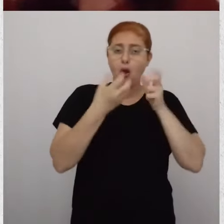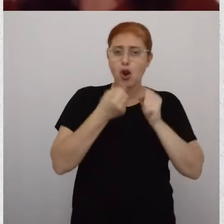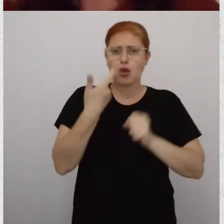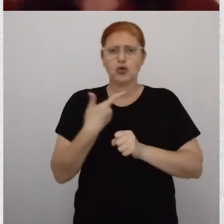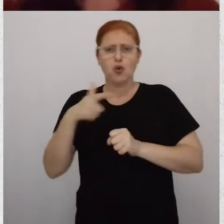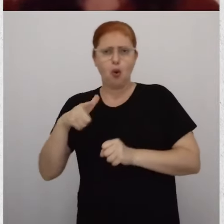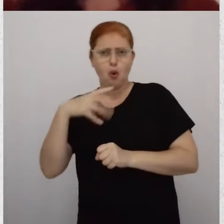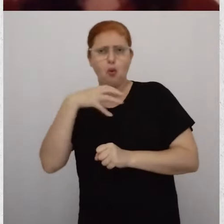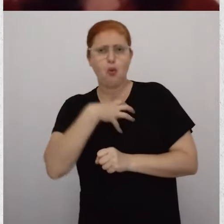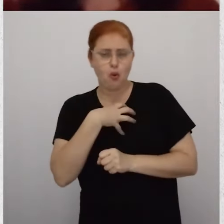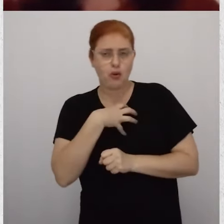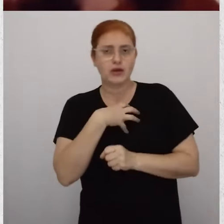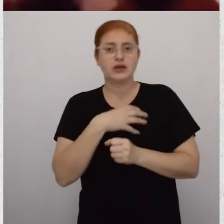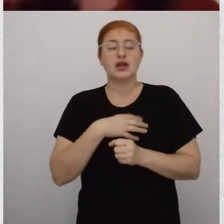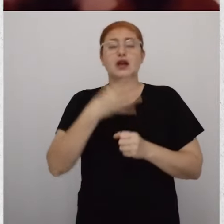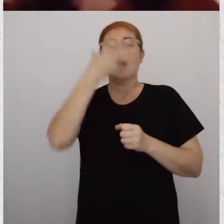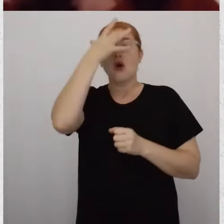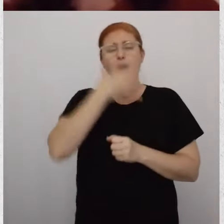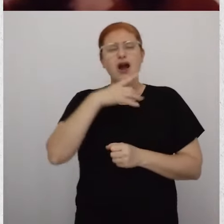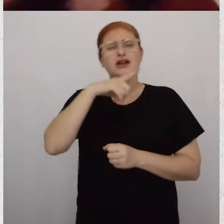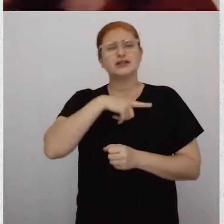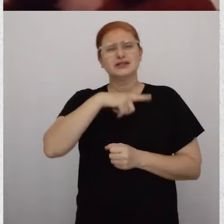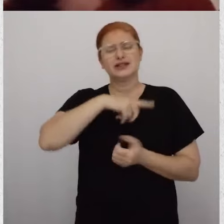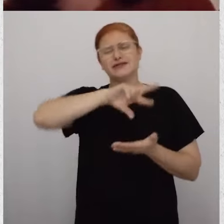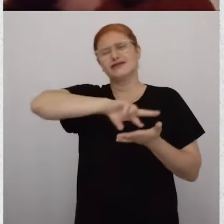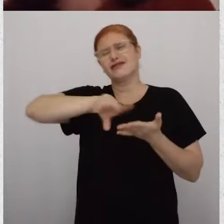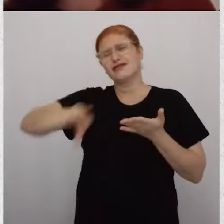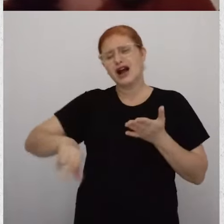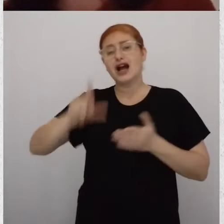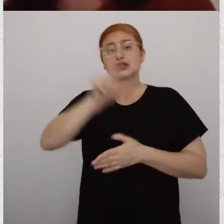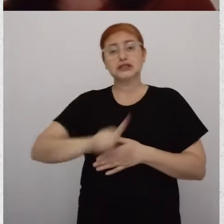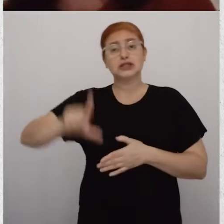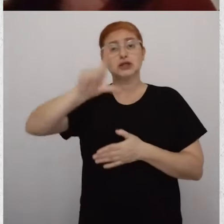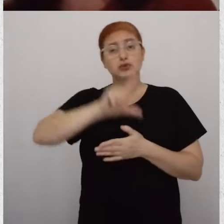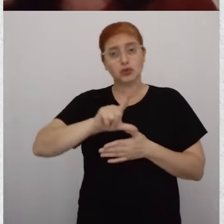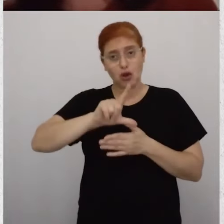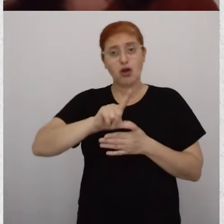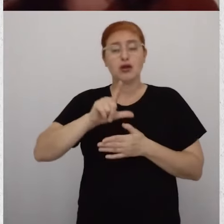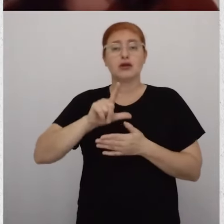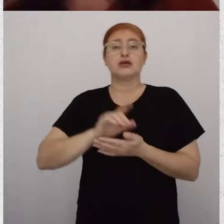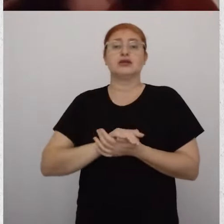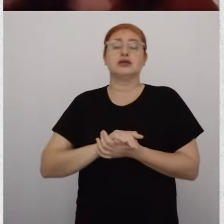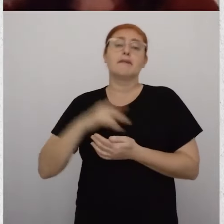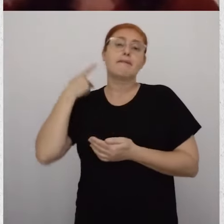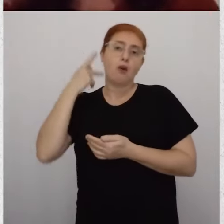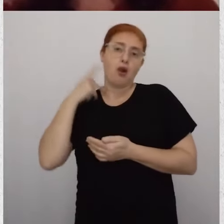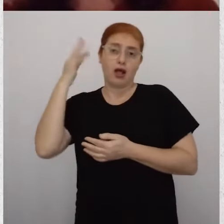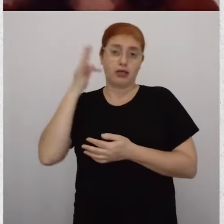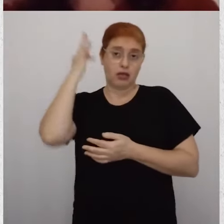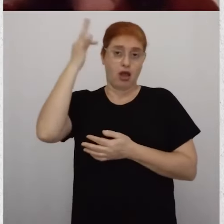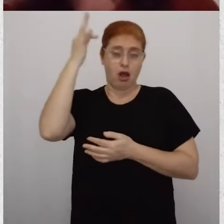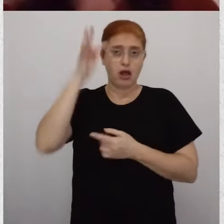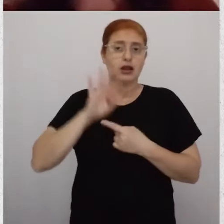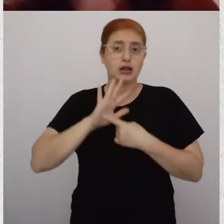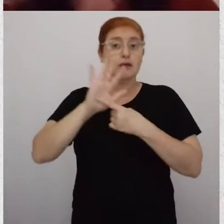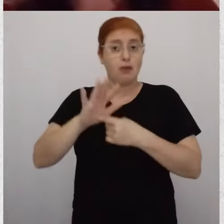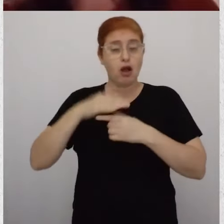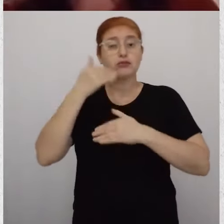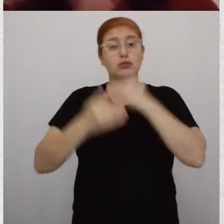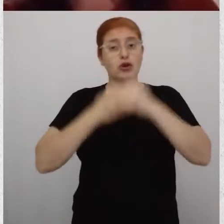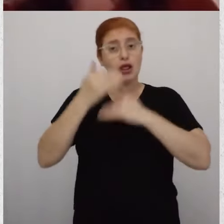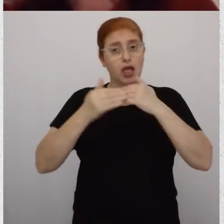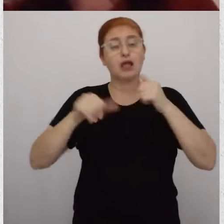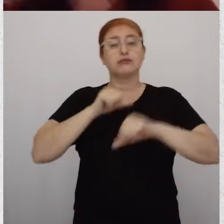sabe? Eu acho que tem uma vasta literatura mesmo, assim, tanto política como teórica, que revela um pouco esse processo